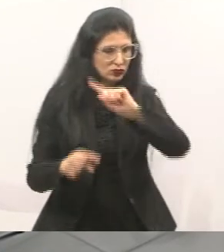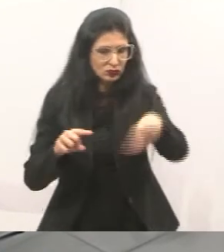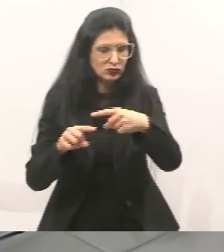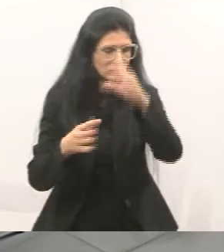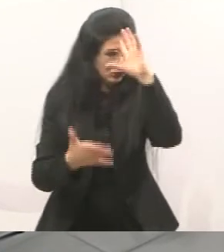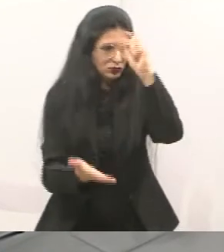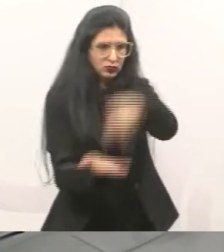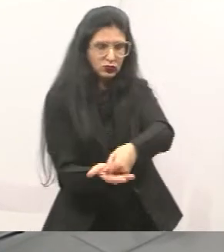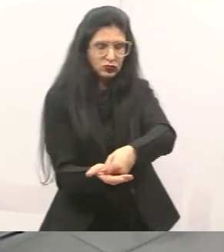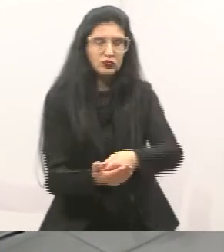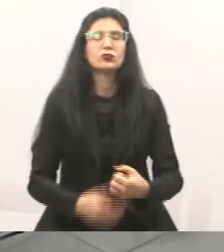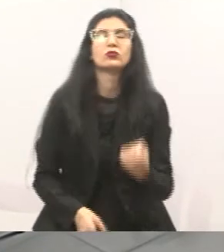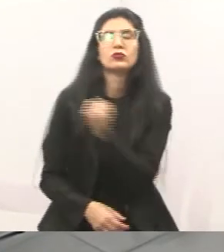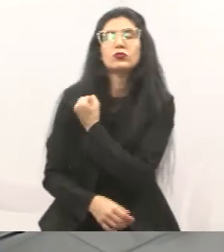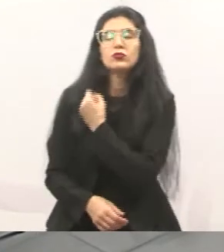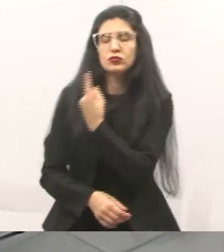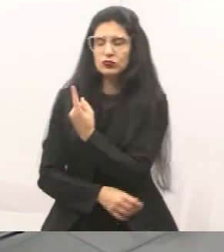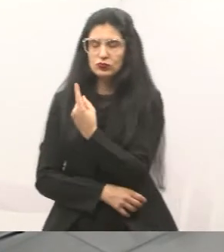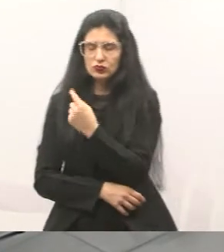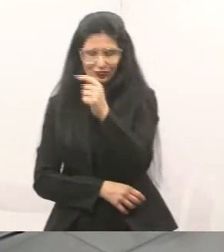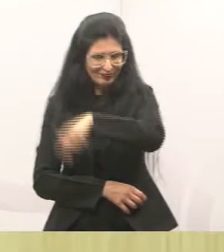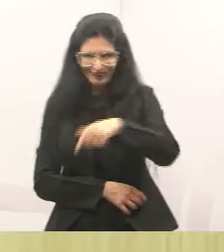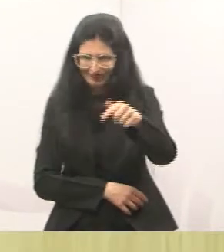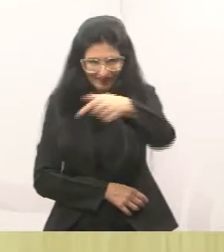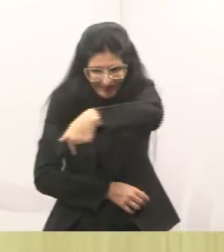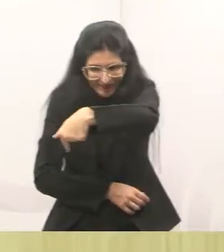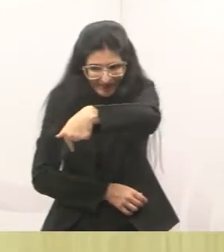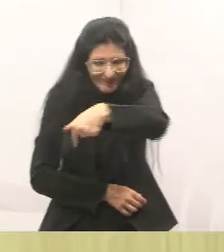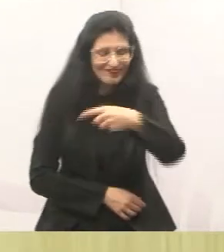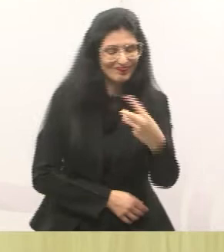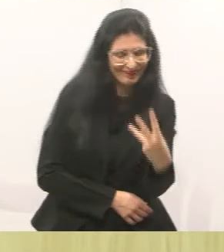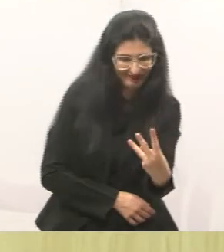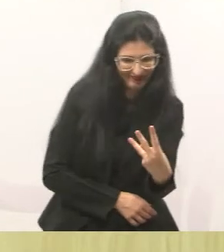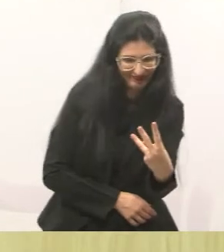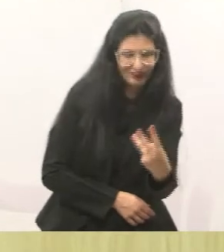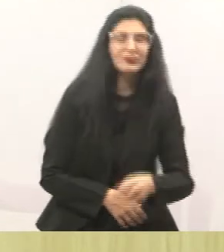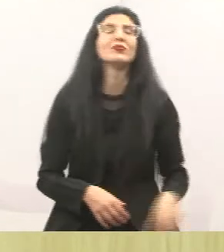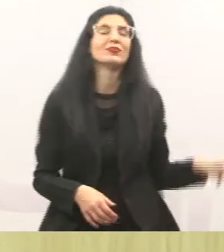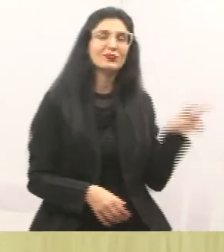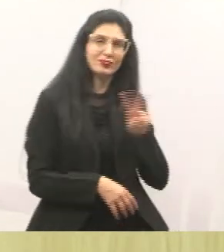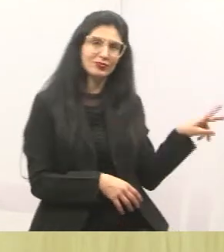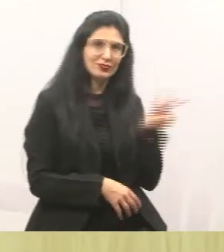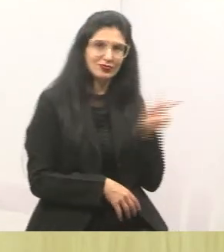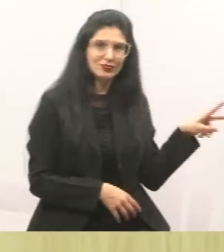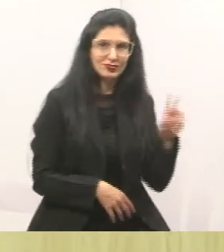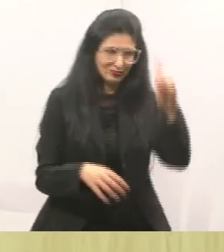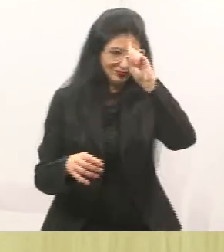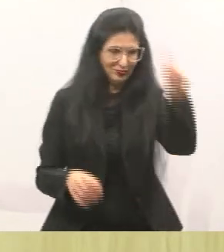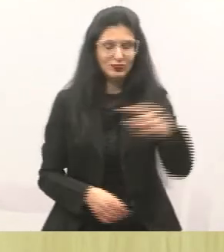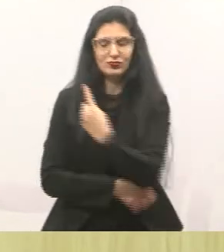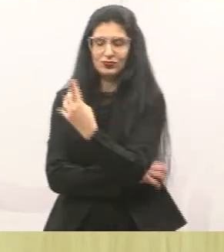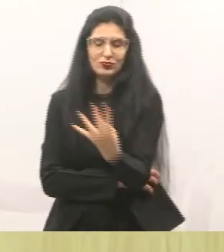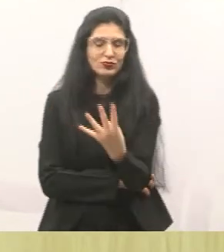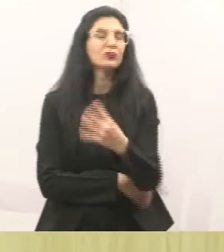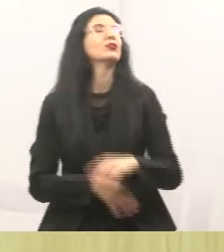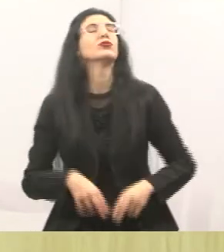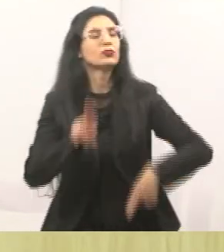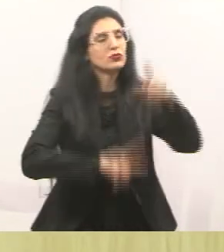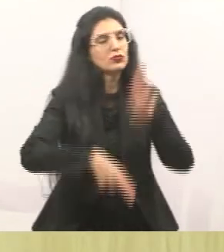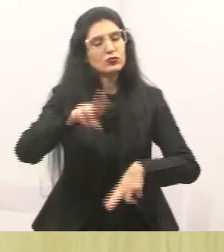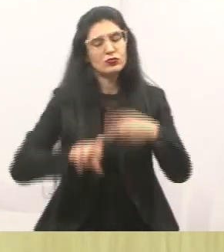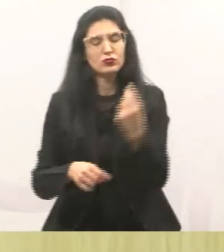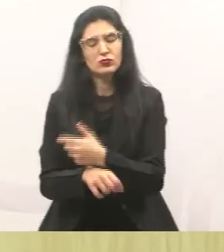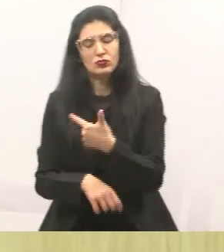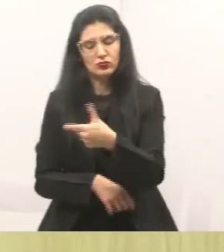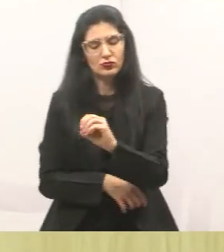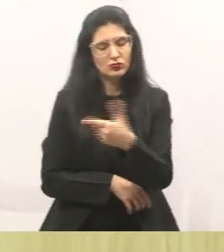Pedido de informação número 73. Considerando que este vereador, na data do dia 14/6/2020,